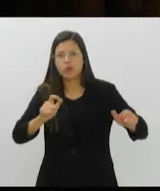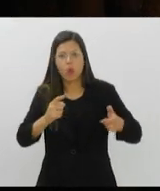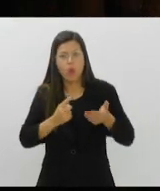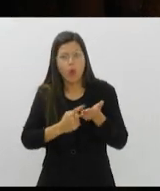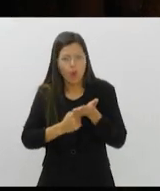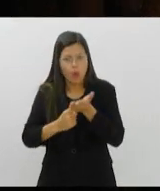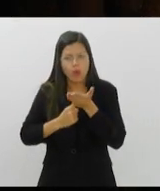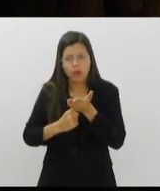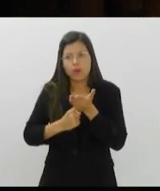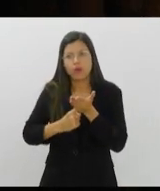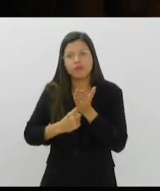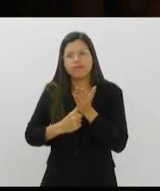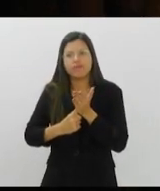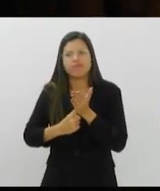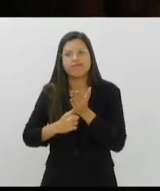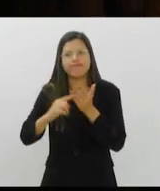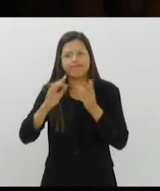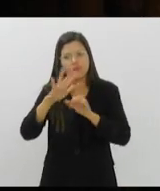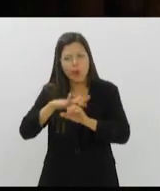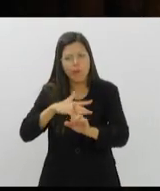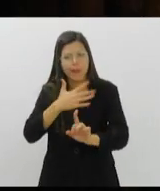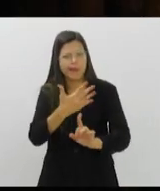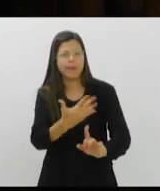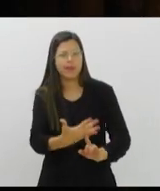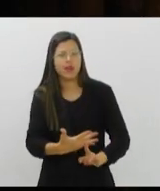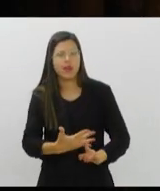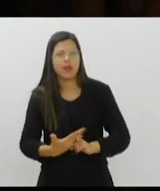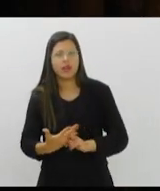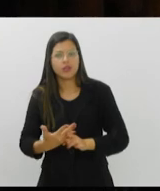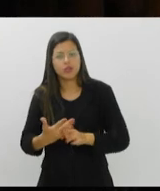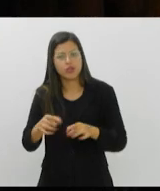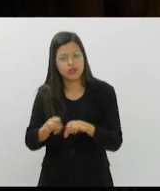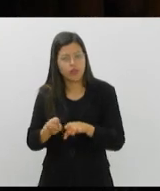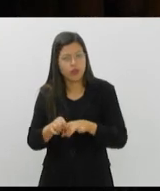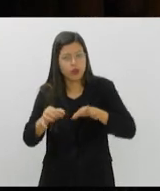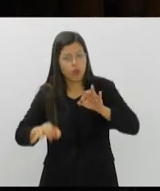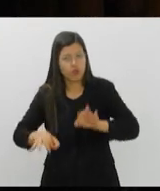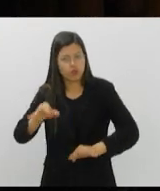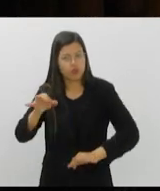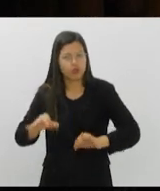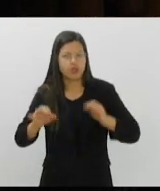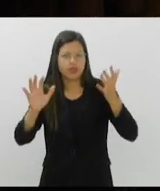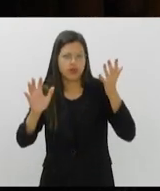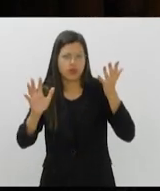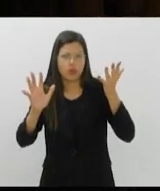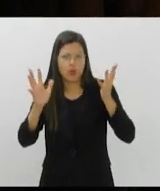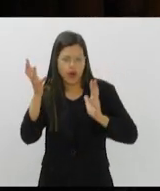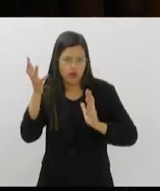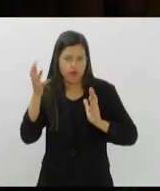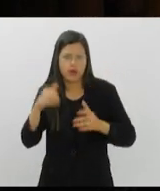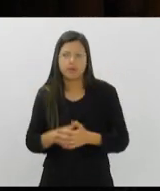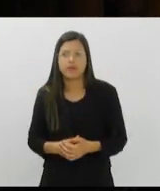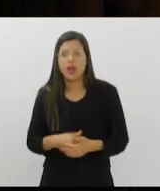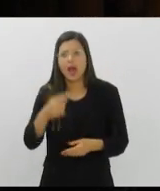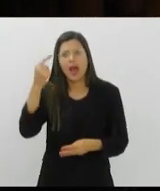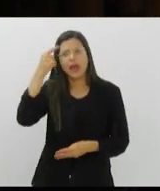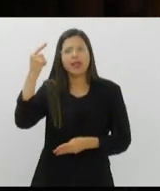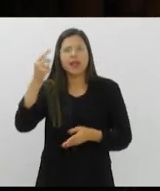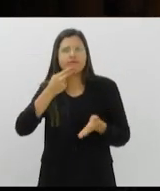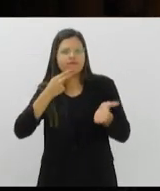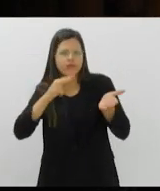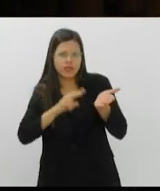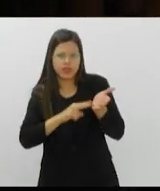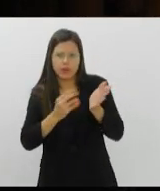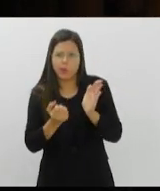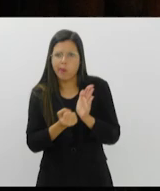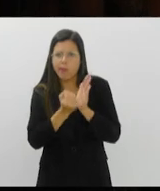comprometidas com o meio ambiente, como pessoas comprometidas com a justiça climática. Então, a ideia desse selo é que a Secretaria de